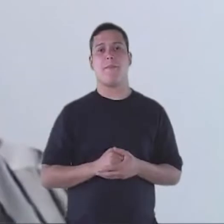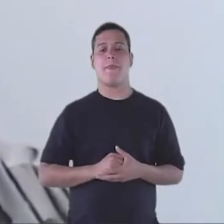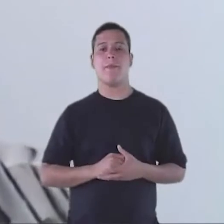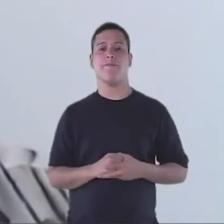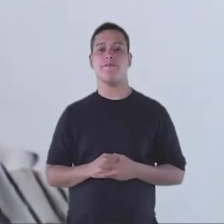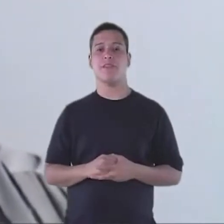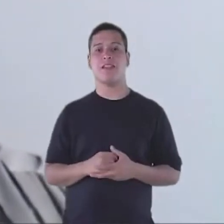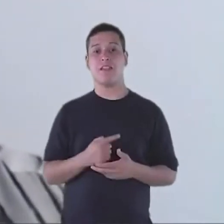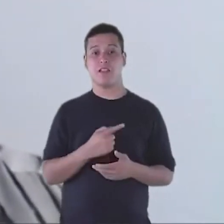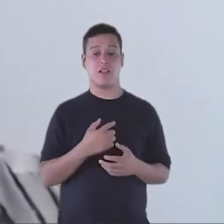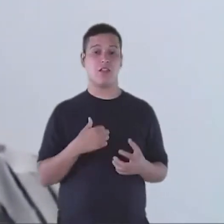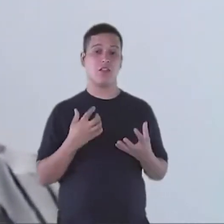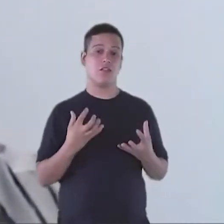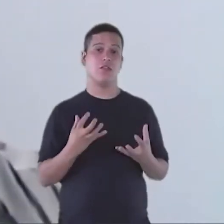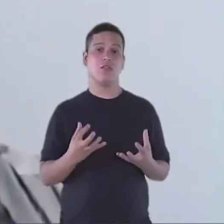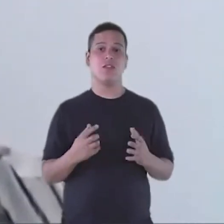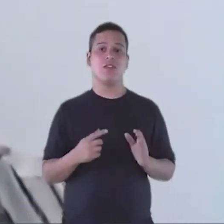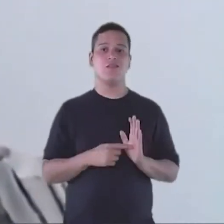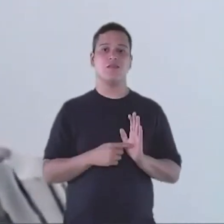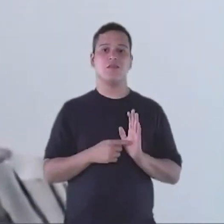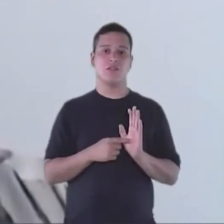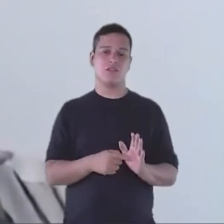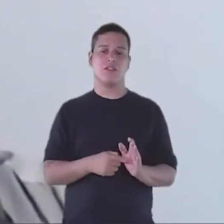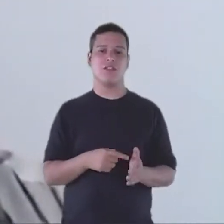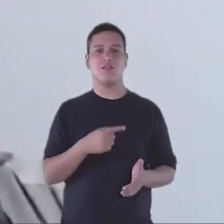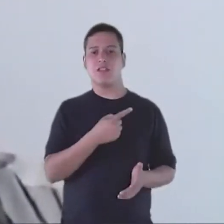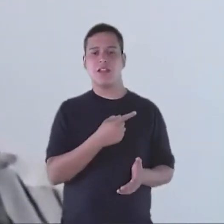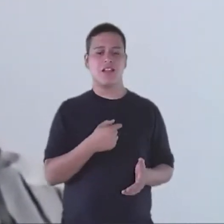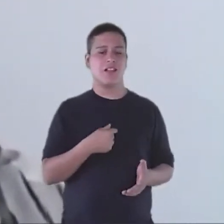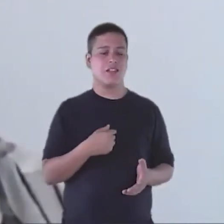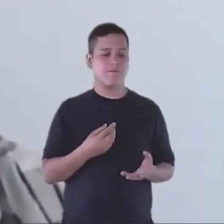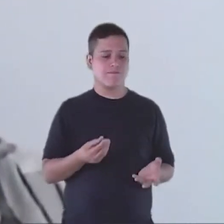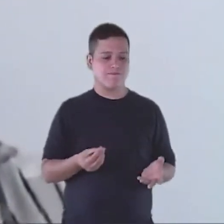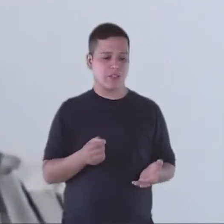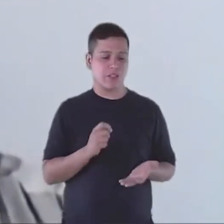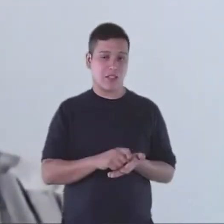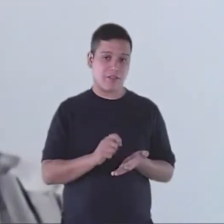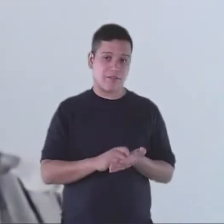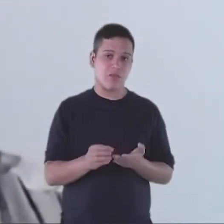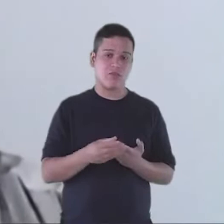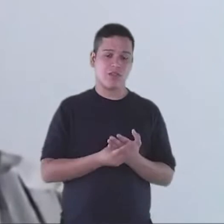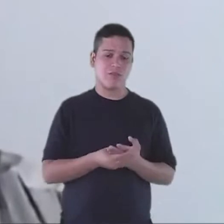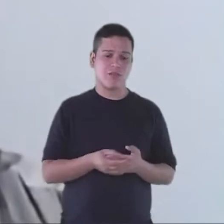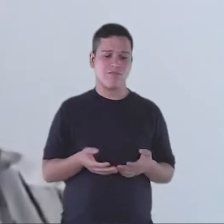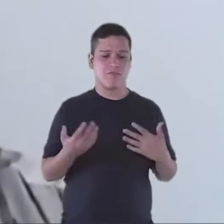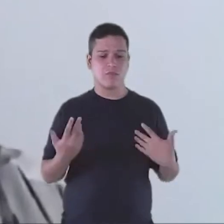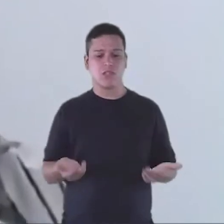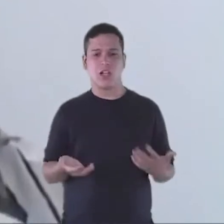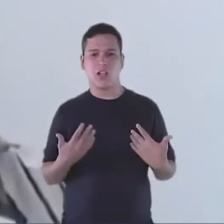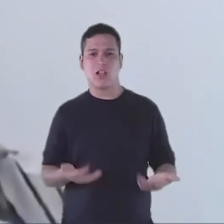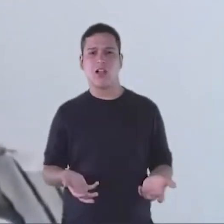E eu quis trazer um livro leve, solar, que encantasse.